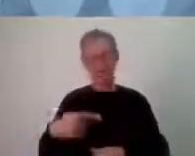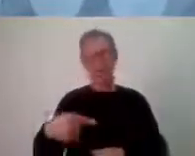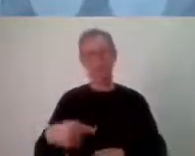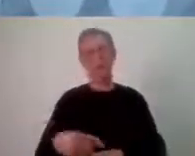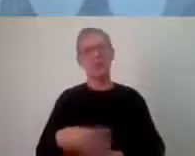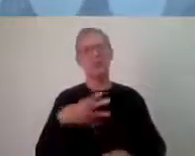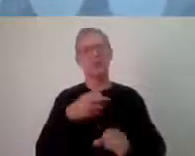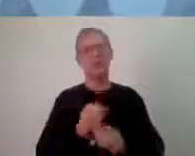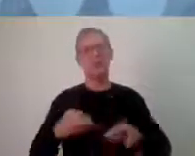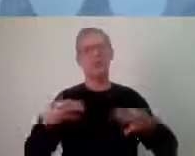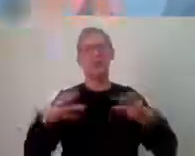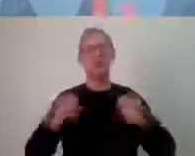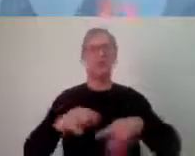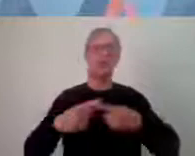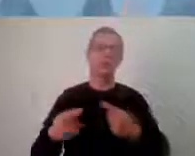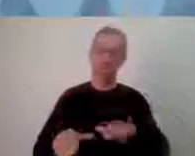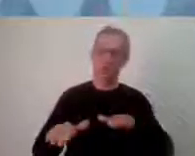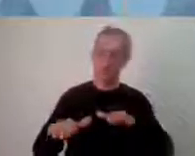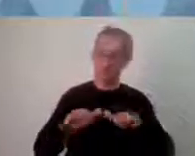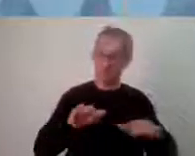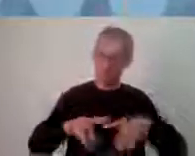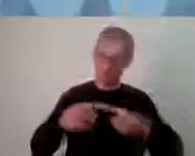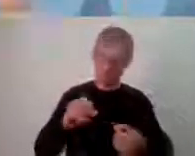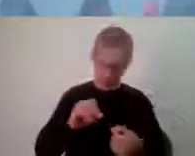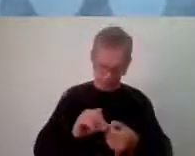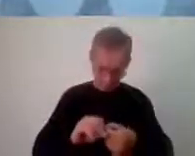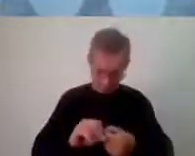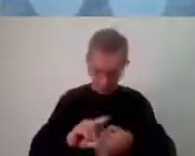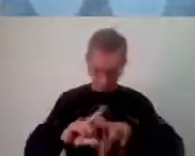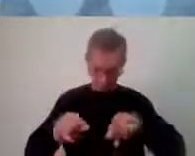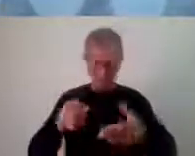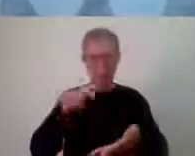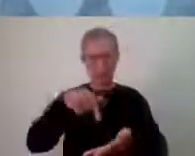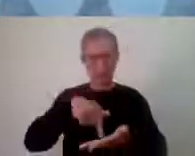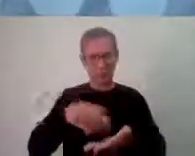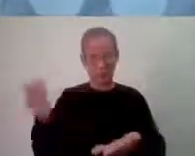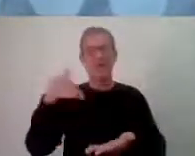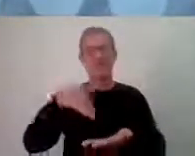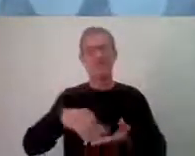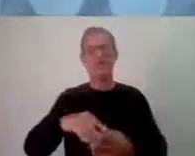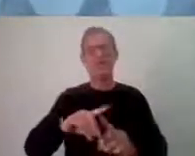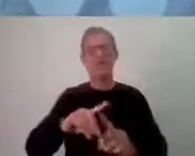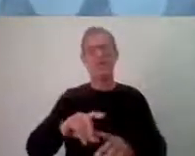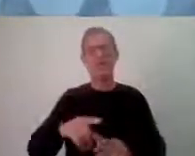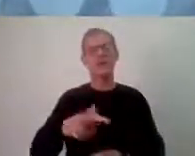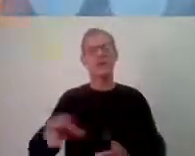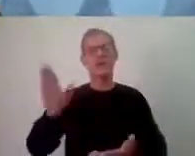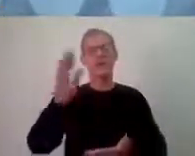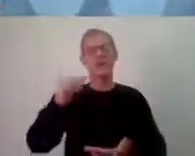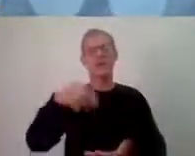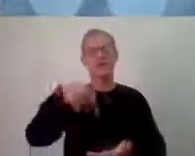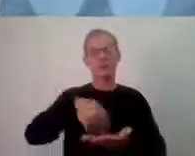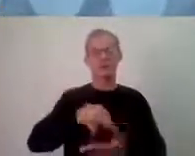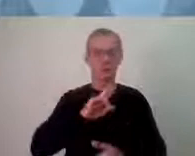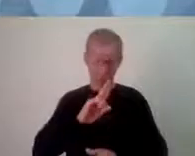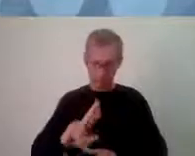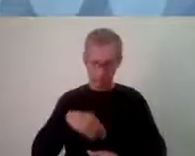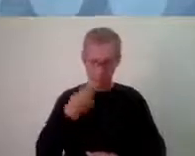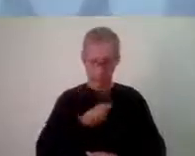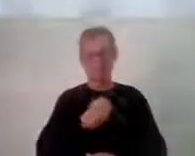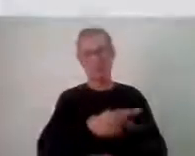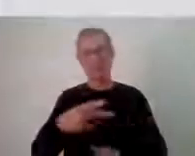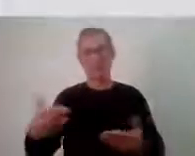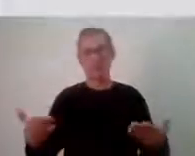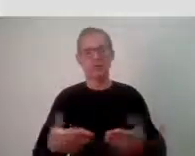tem que somar todo mundo. No deslocamento, não, eu só estou fazendo a diferença entre um ponto e outro. Vamos ver um exemplo de como... Vamos resolver, né, a nossa